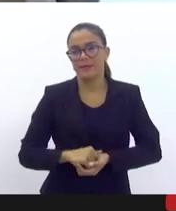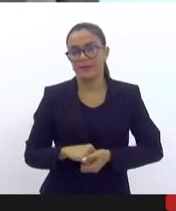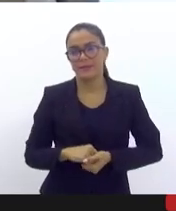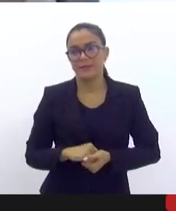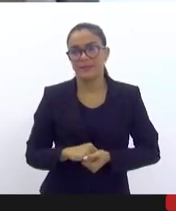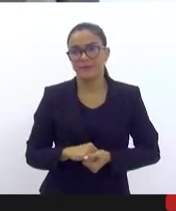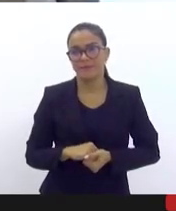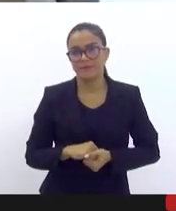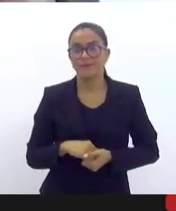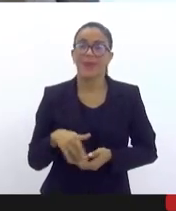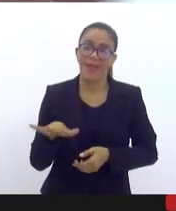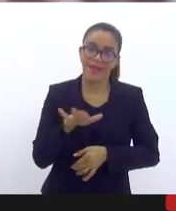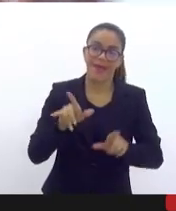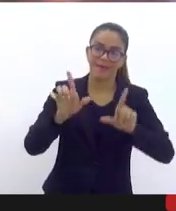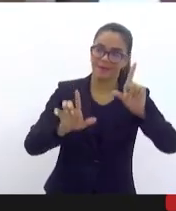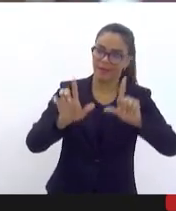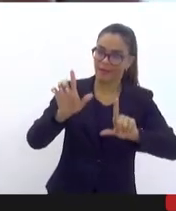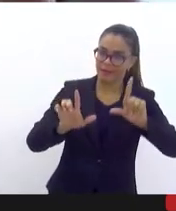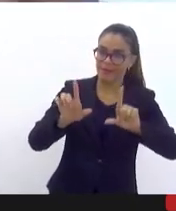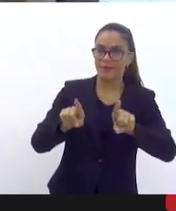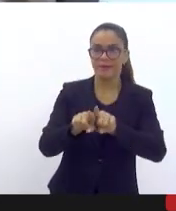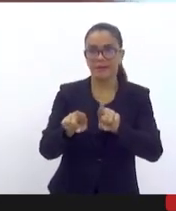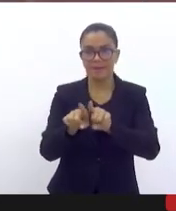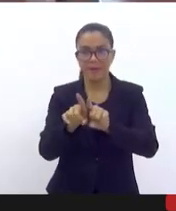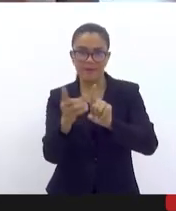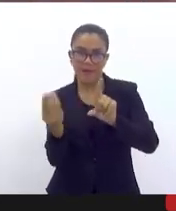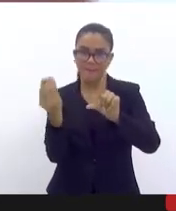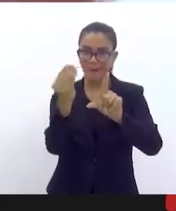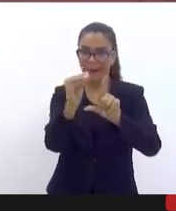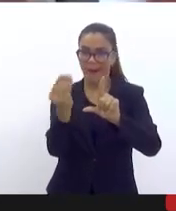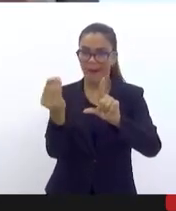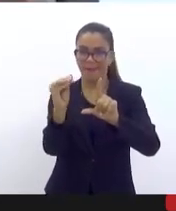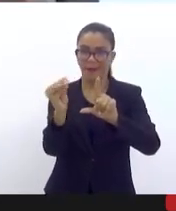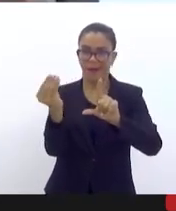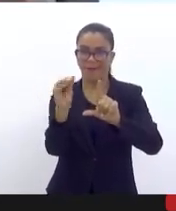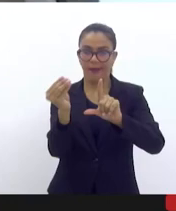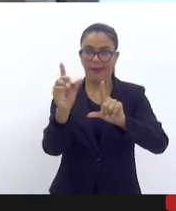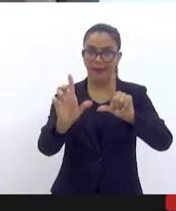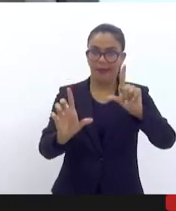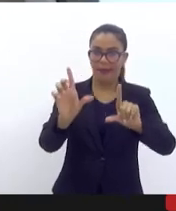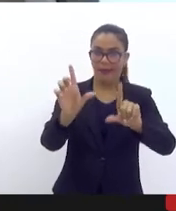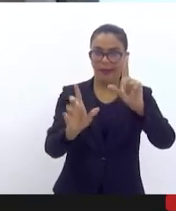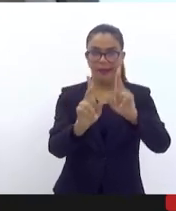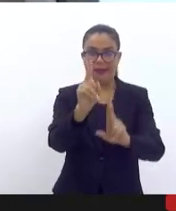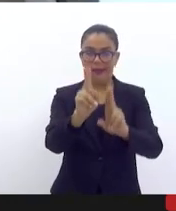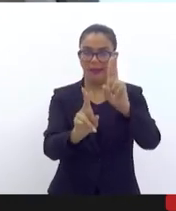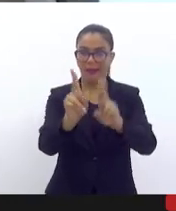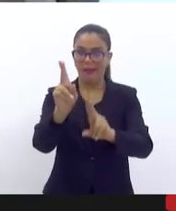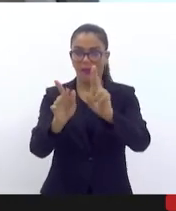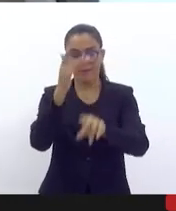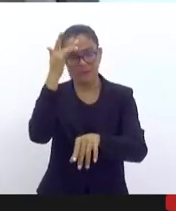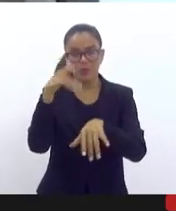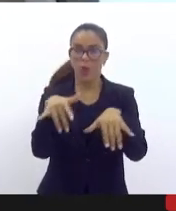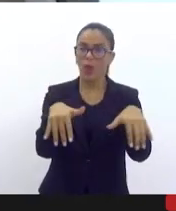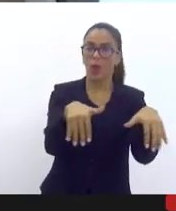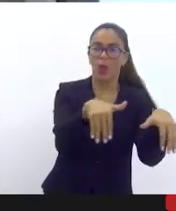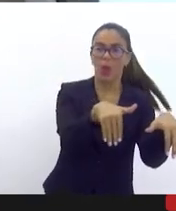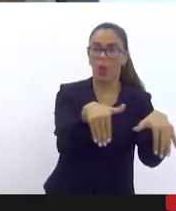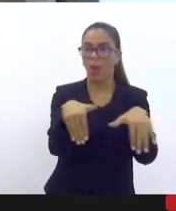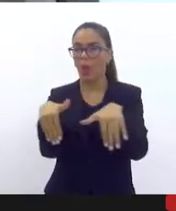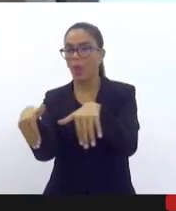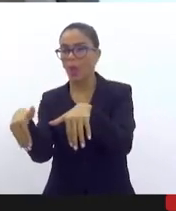aí a mídia também vai colocando aí vai dando um recorte que as pessoas ficam zumbis né mas as pessoas